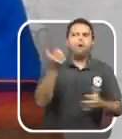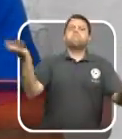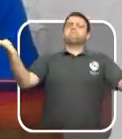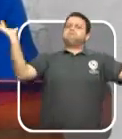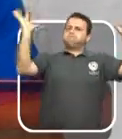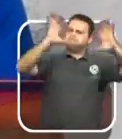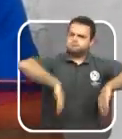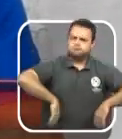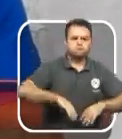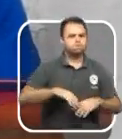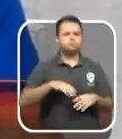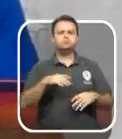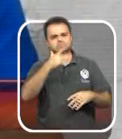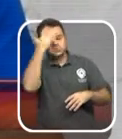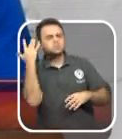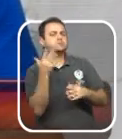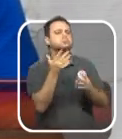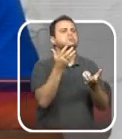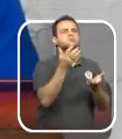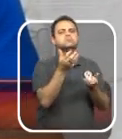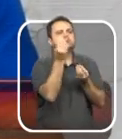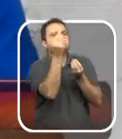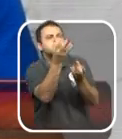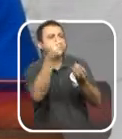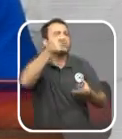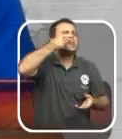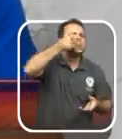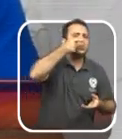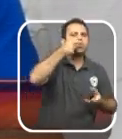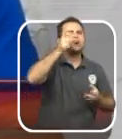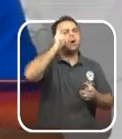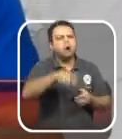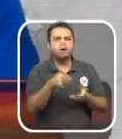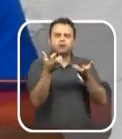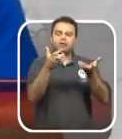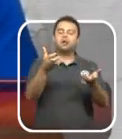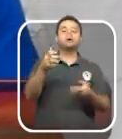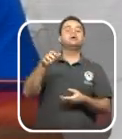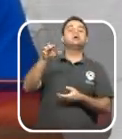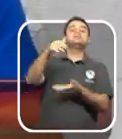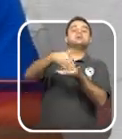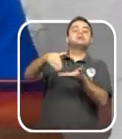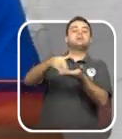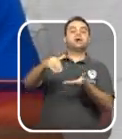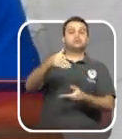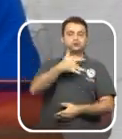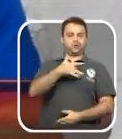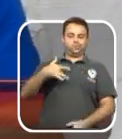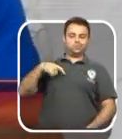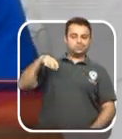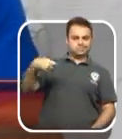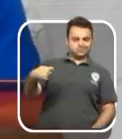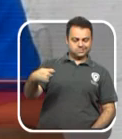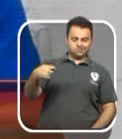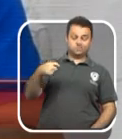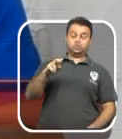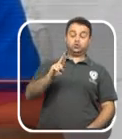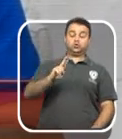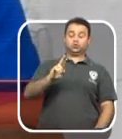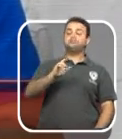pelo interesse no assunto. Eu me lembro que fizemos uma reunião aqui com a participação do Dr. Eleus Paiva, ele até antes